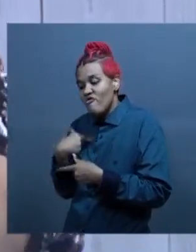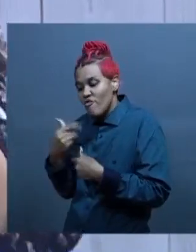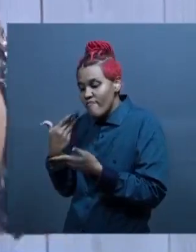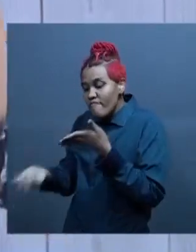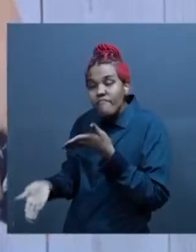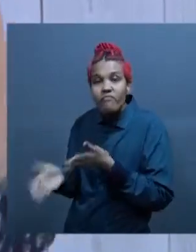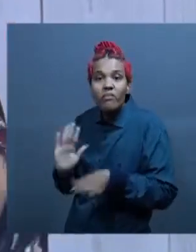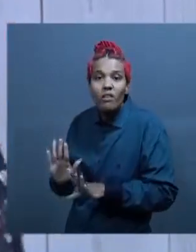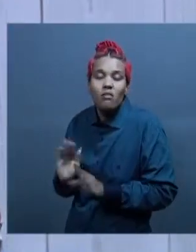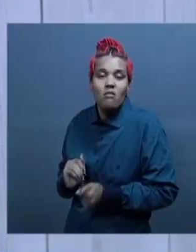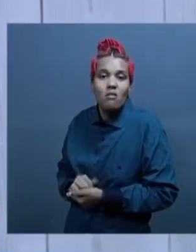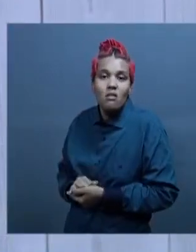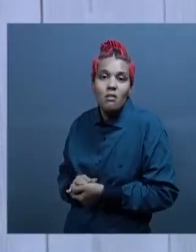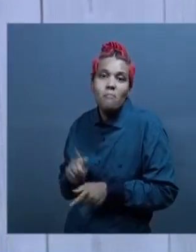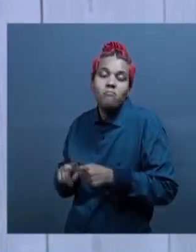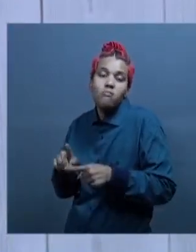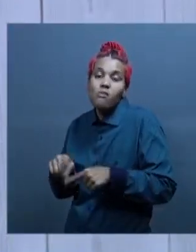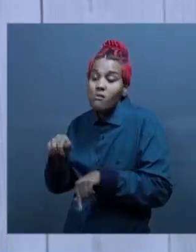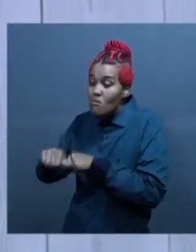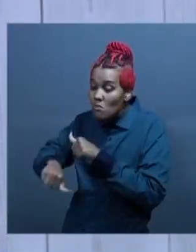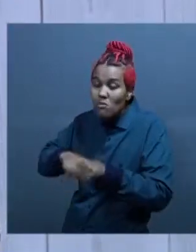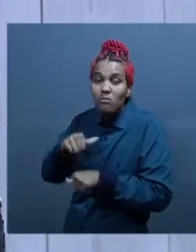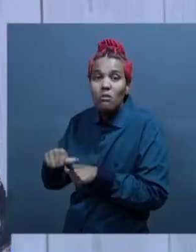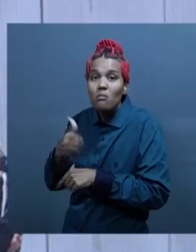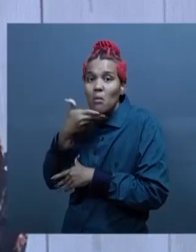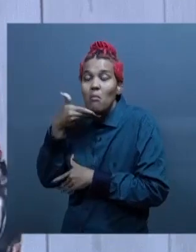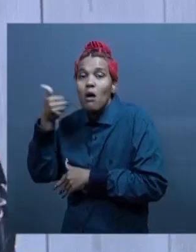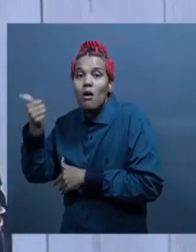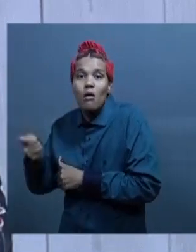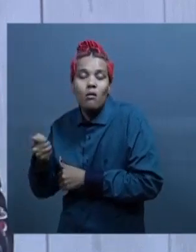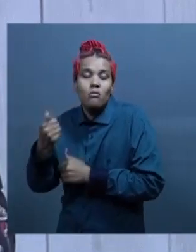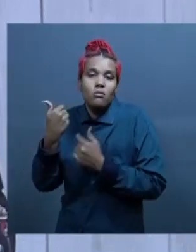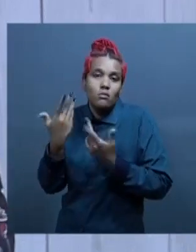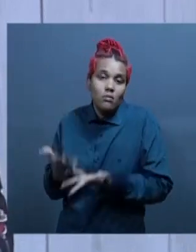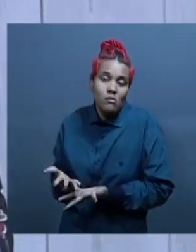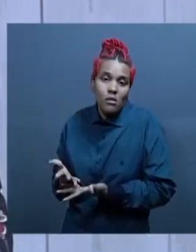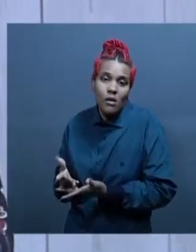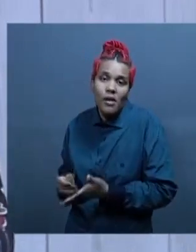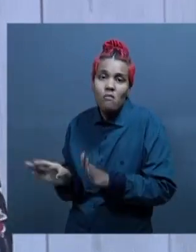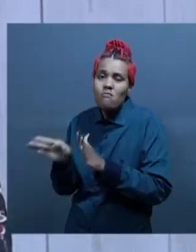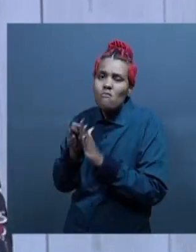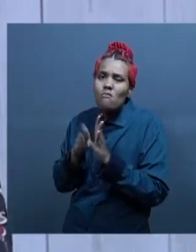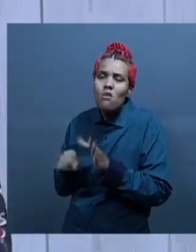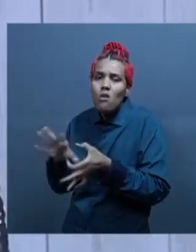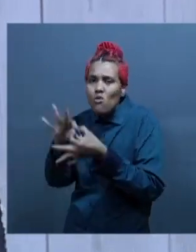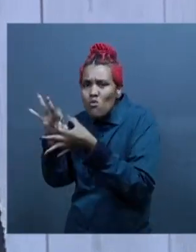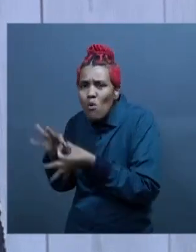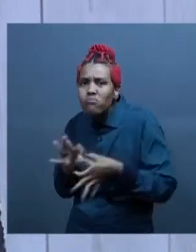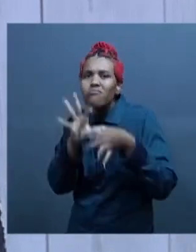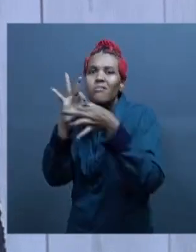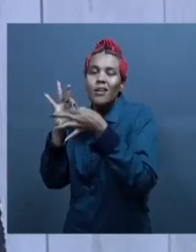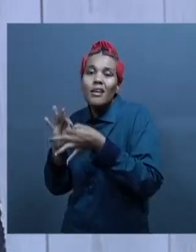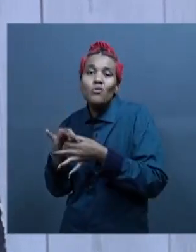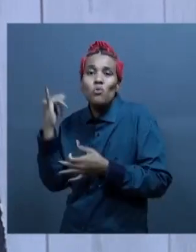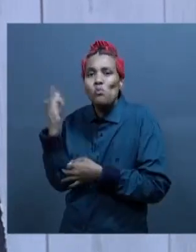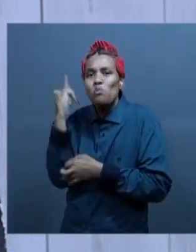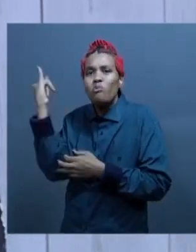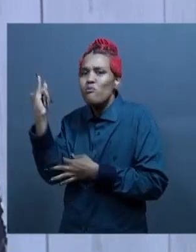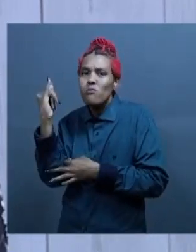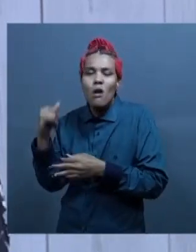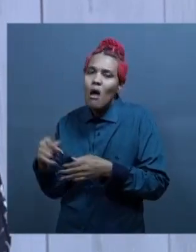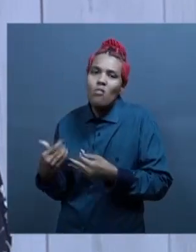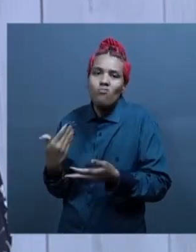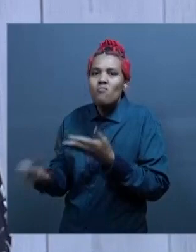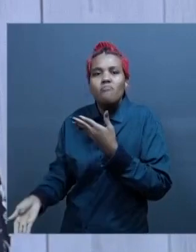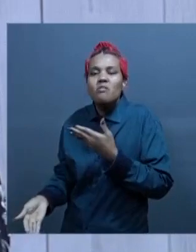de todas essas mudanças para melhor a gente tem uma questão contextual que é muito importante que a gente não pode perder de vista que